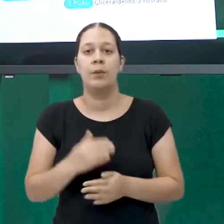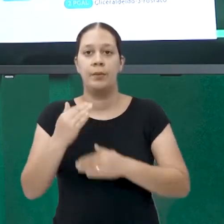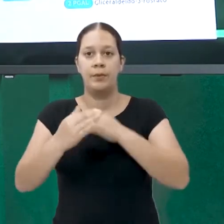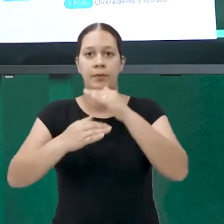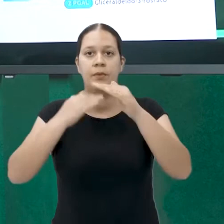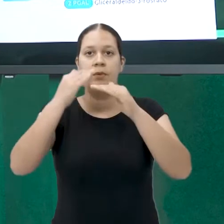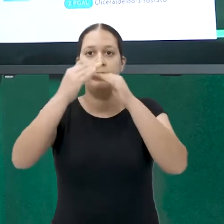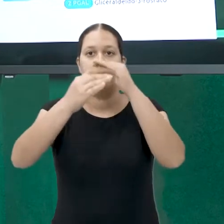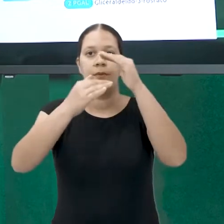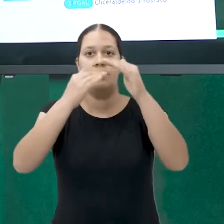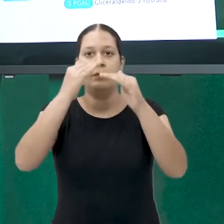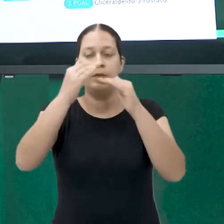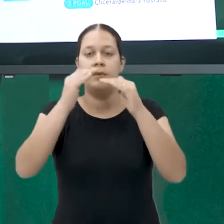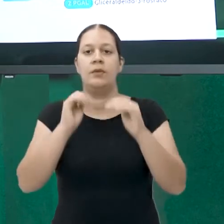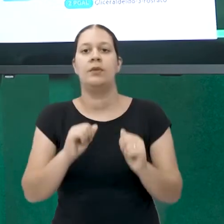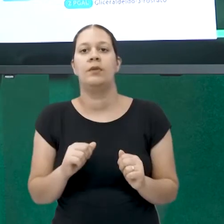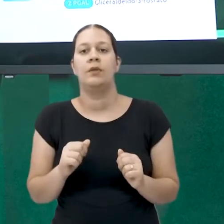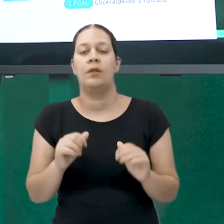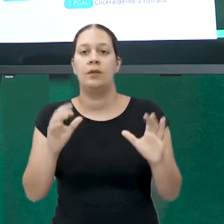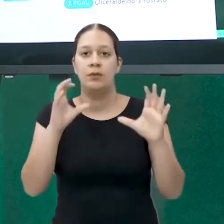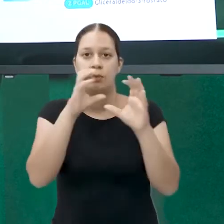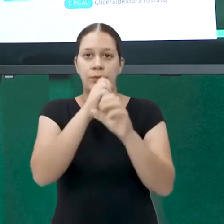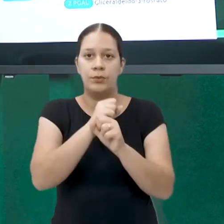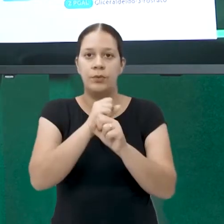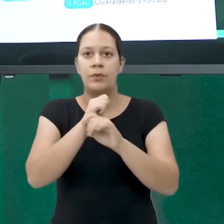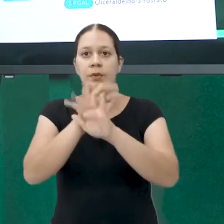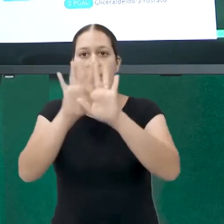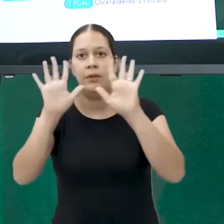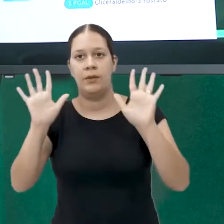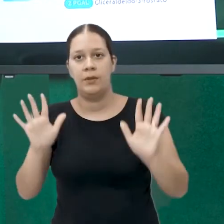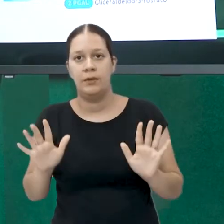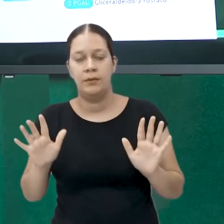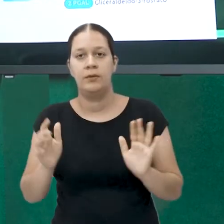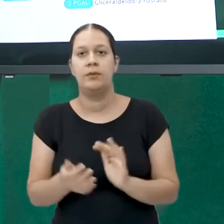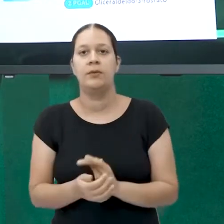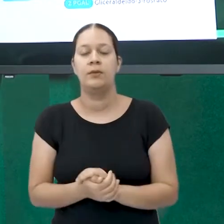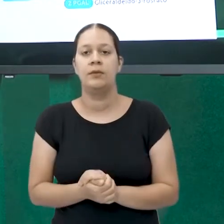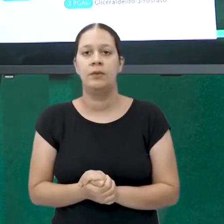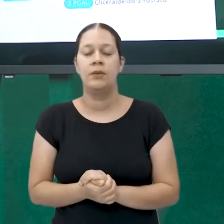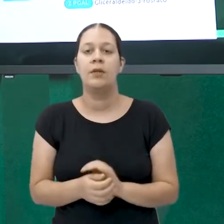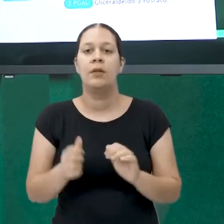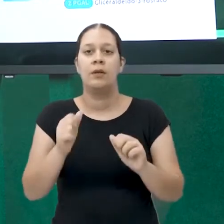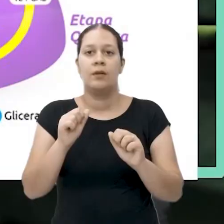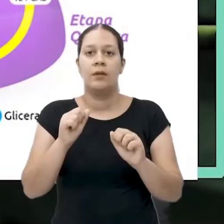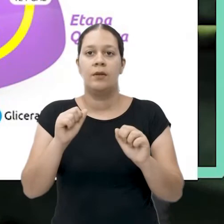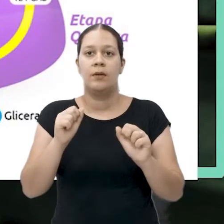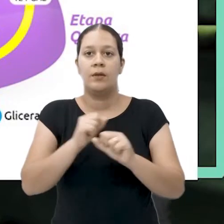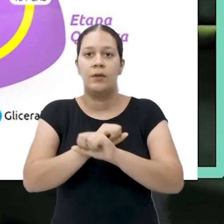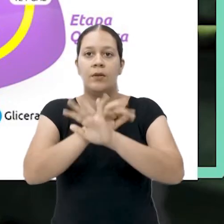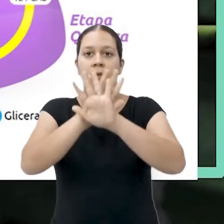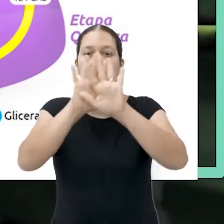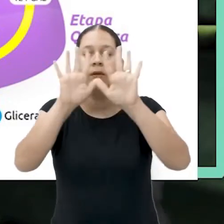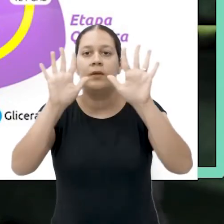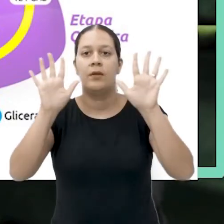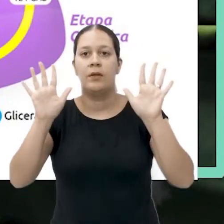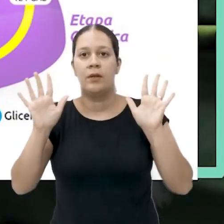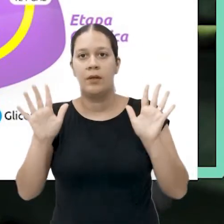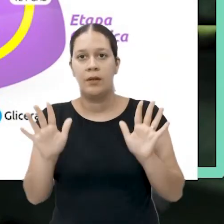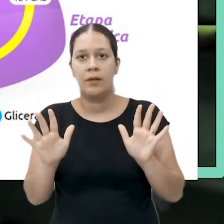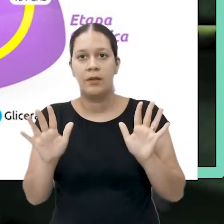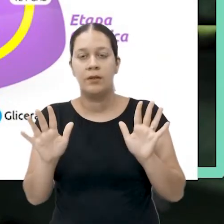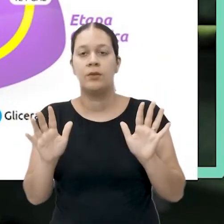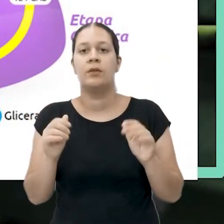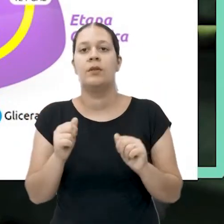processo, tá? Fase clara, fase escura. Beleza? Fase clara aqui, ó, ocorrendo aqui